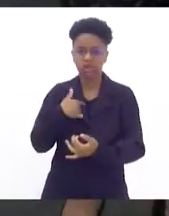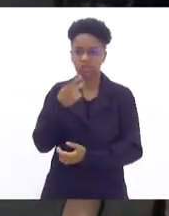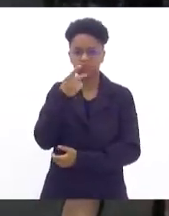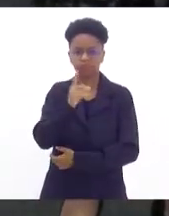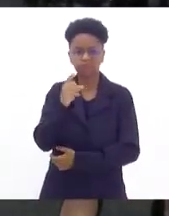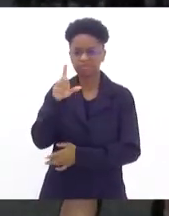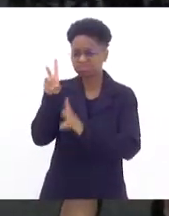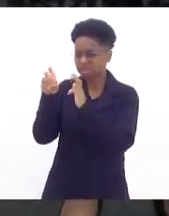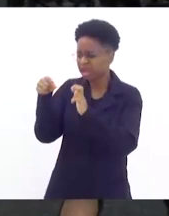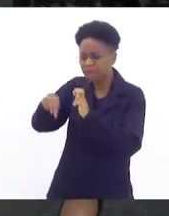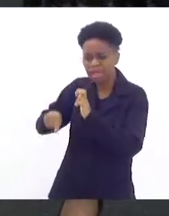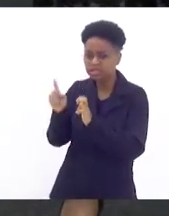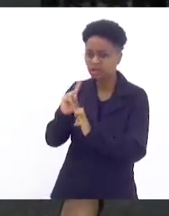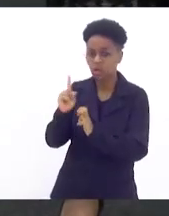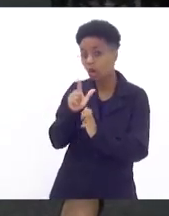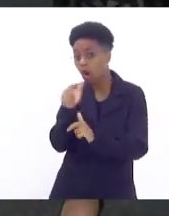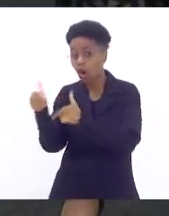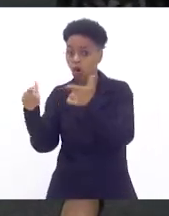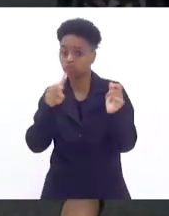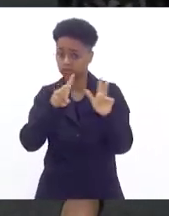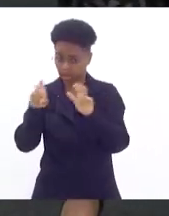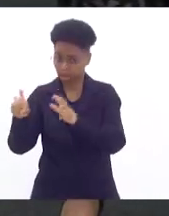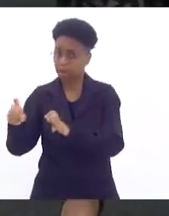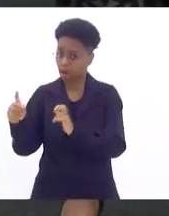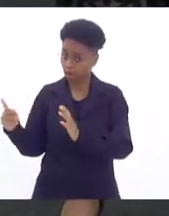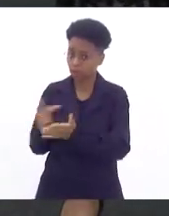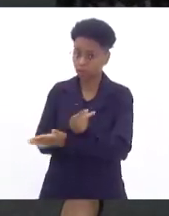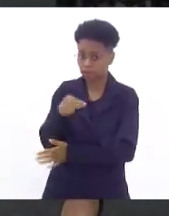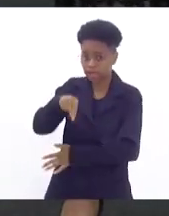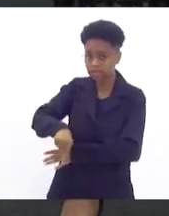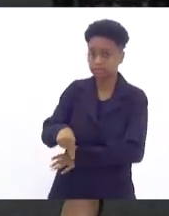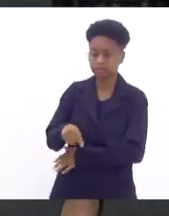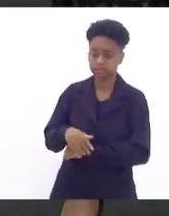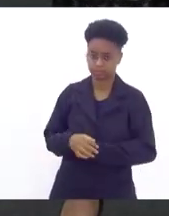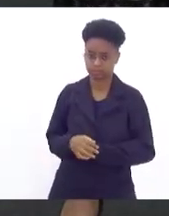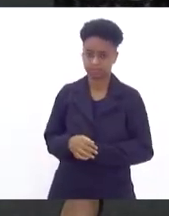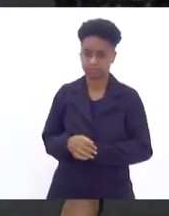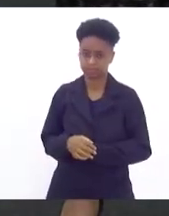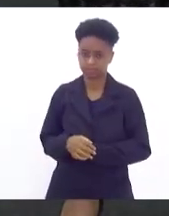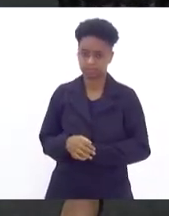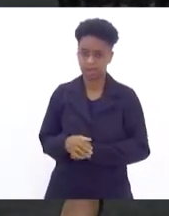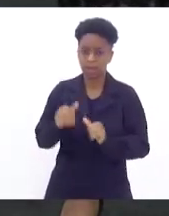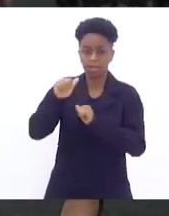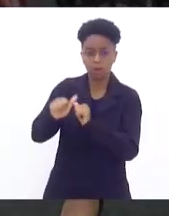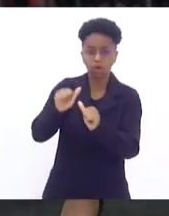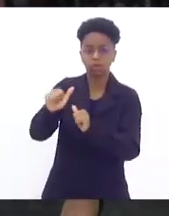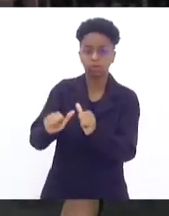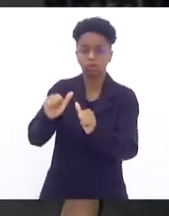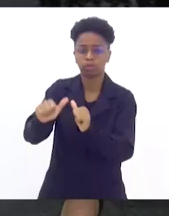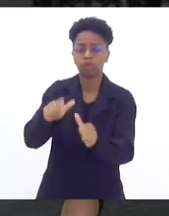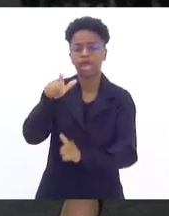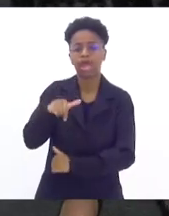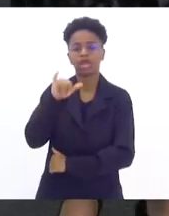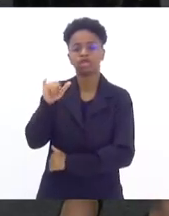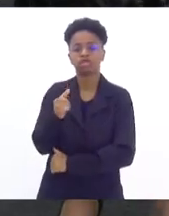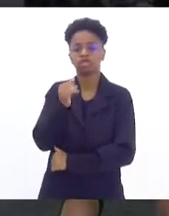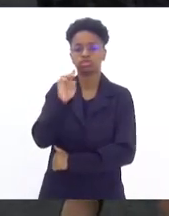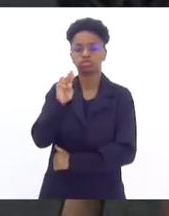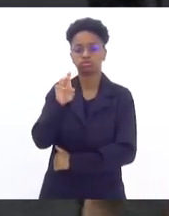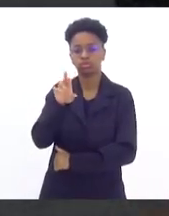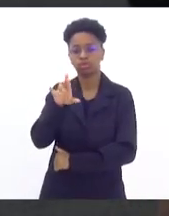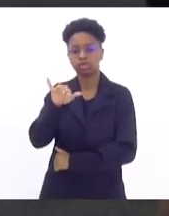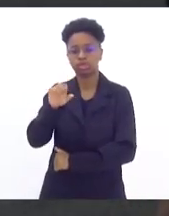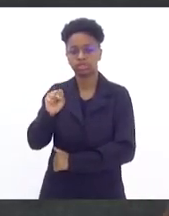falando Nem desse assunto de outros assuntos que estão ocorrendo na casa modificando para virar jurisprudência Não concordo